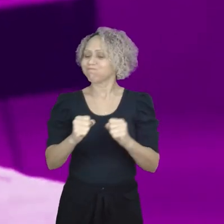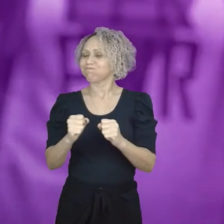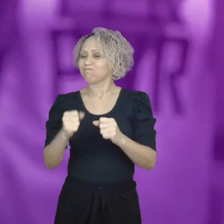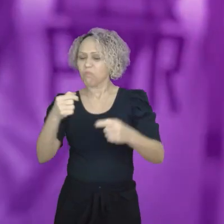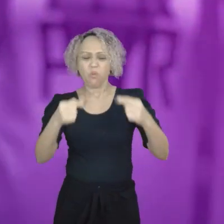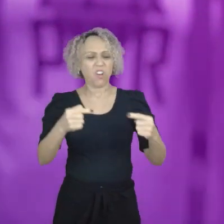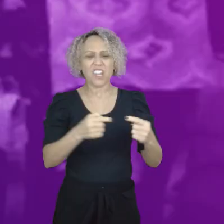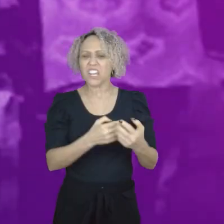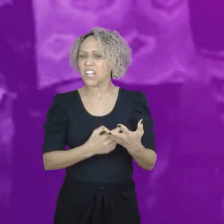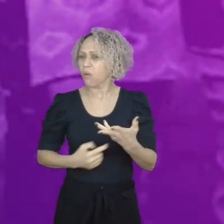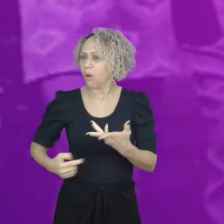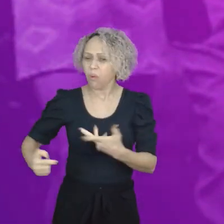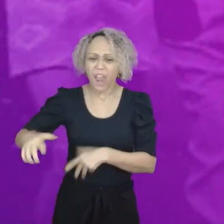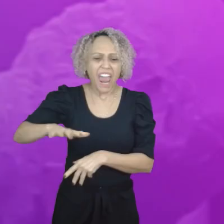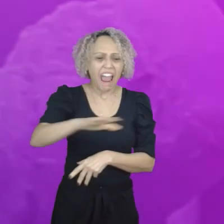poder.